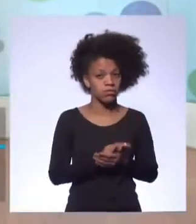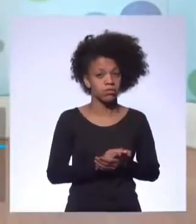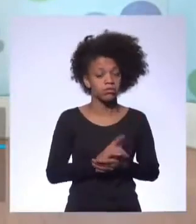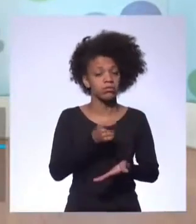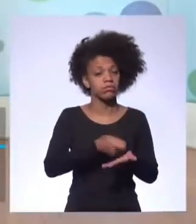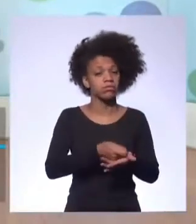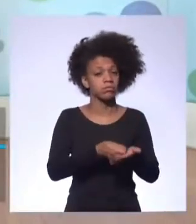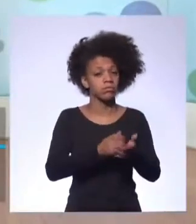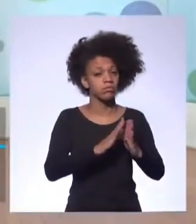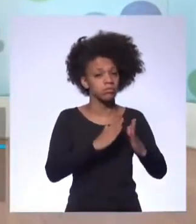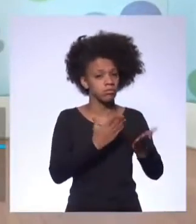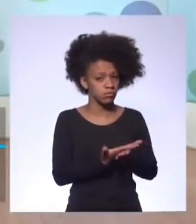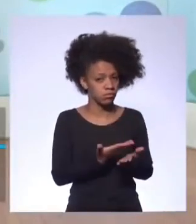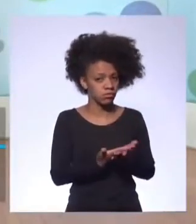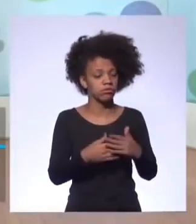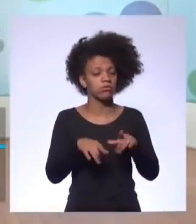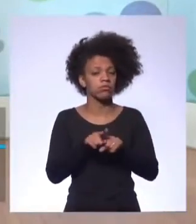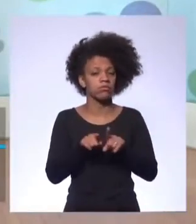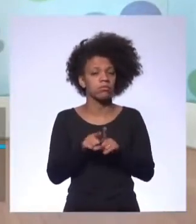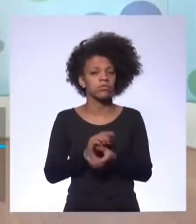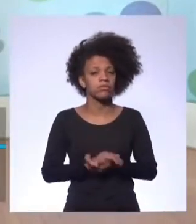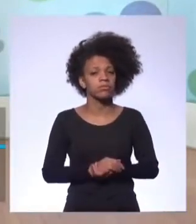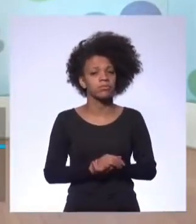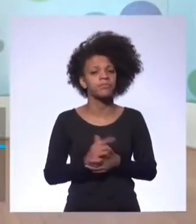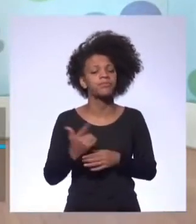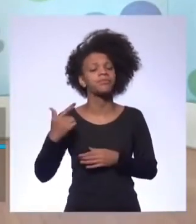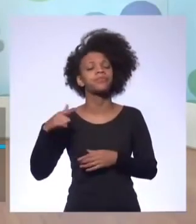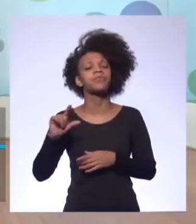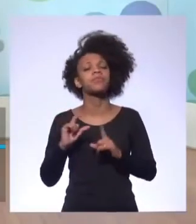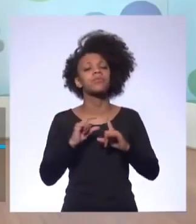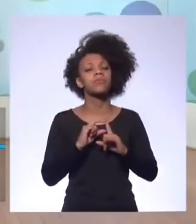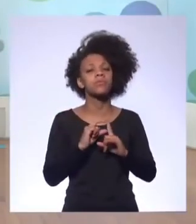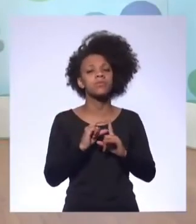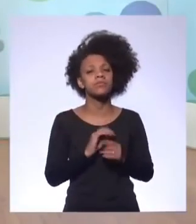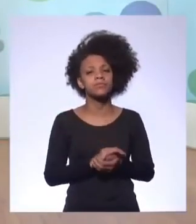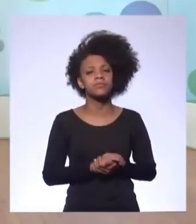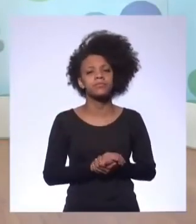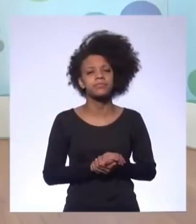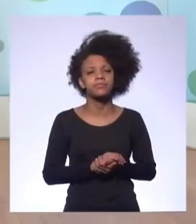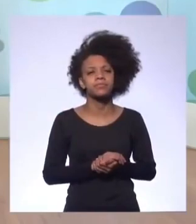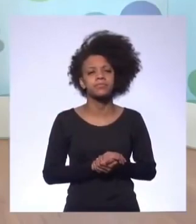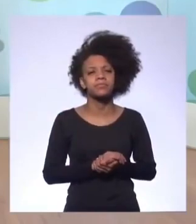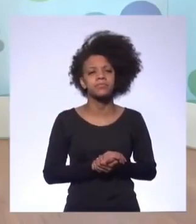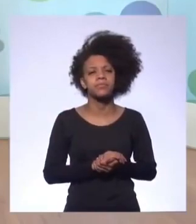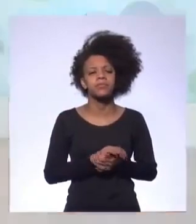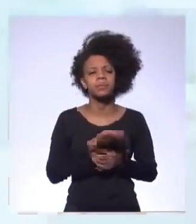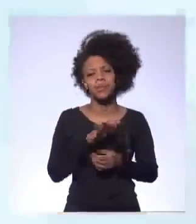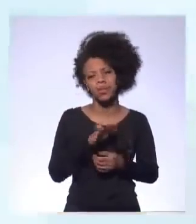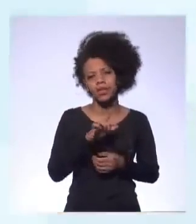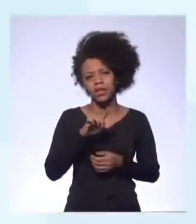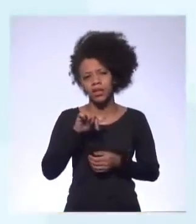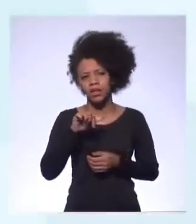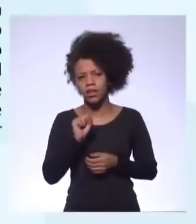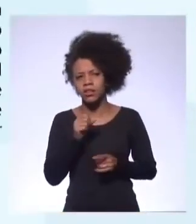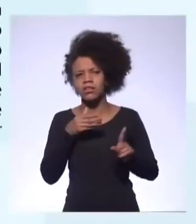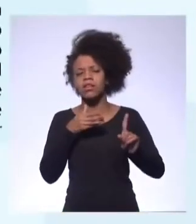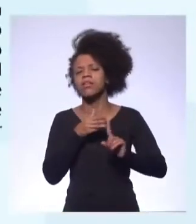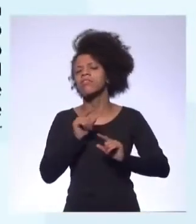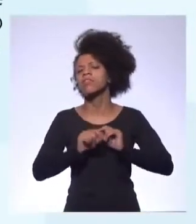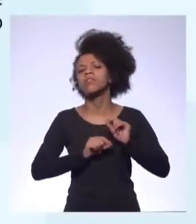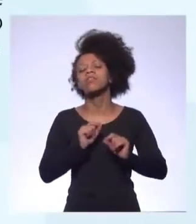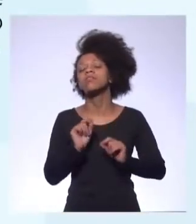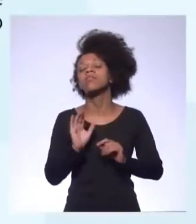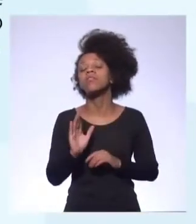também, não é? Ok, isso. A outra palavra, pode voltar lá para mim. A palavra elas faz referência a quem? Pode ir lá no